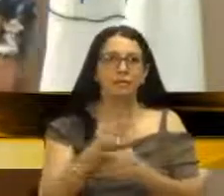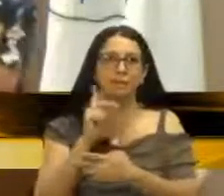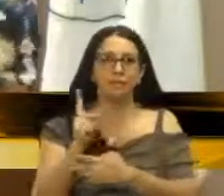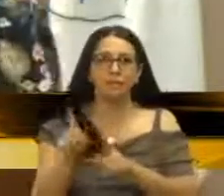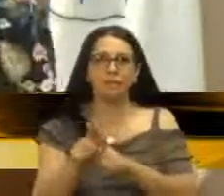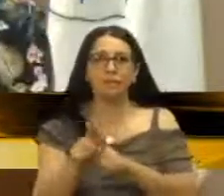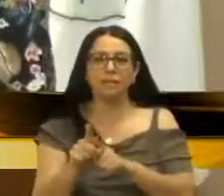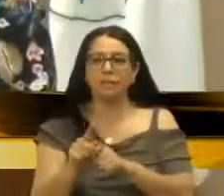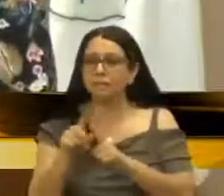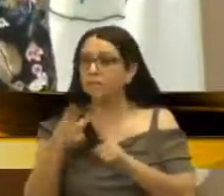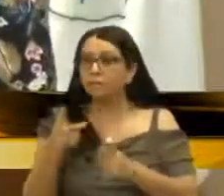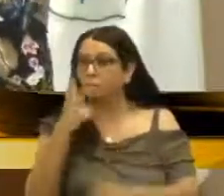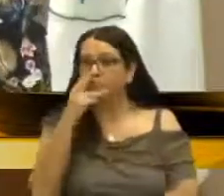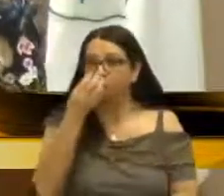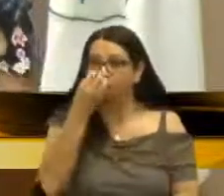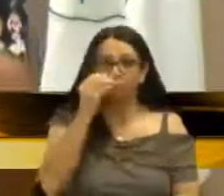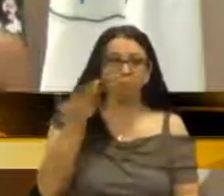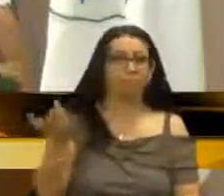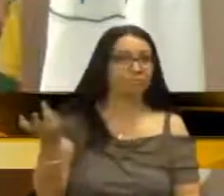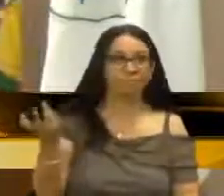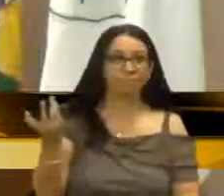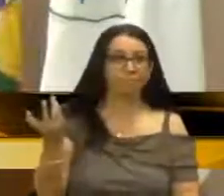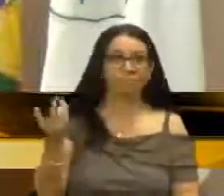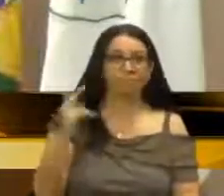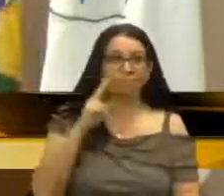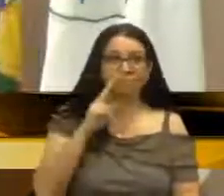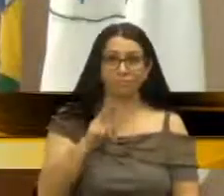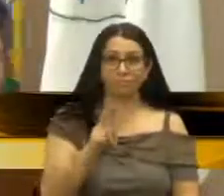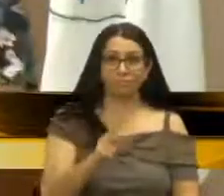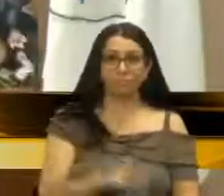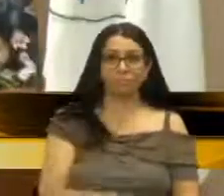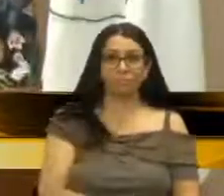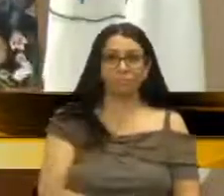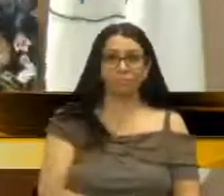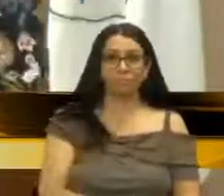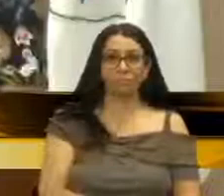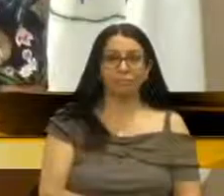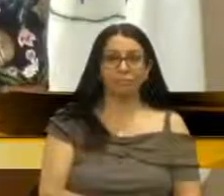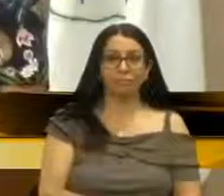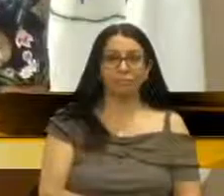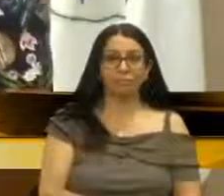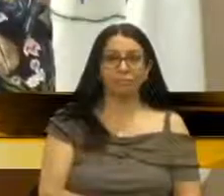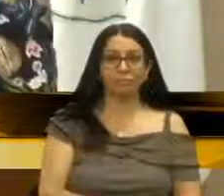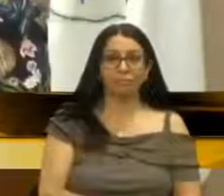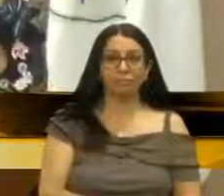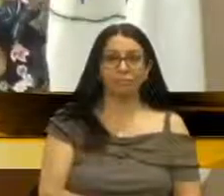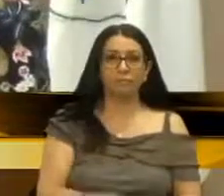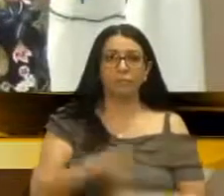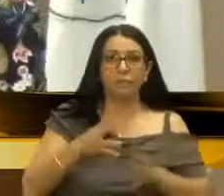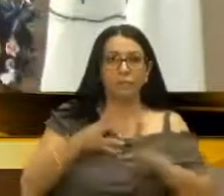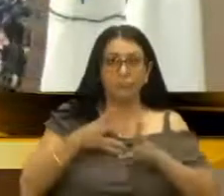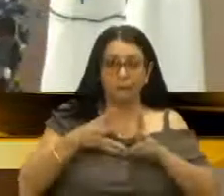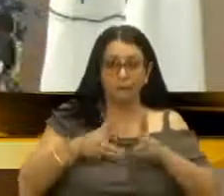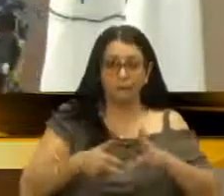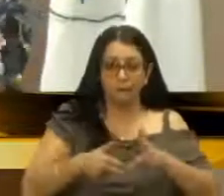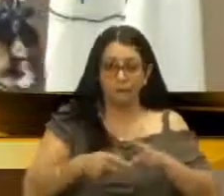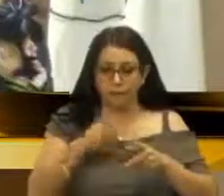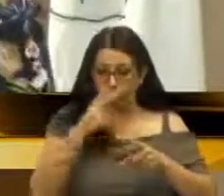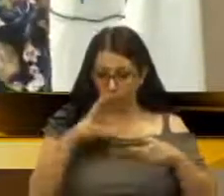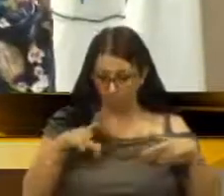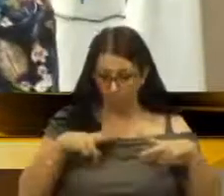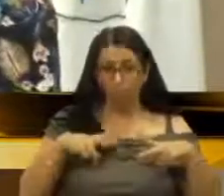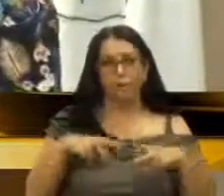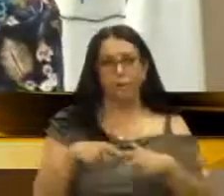palhaçada isso como é que entre b em maquinários por aí particulares